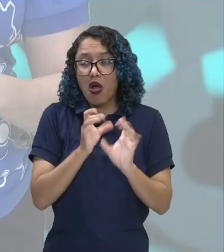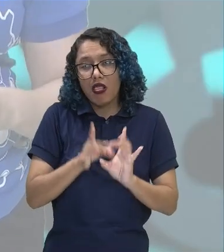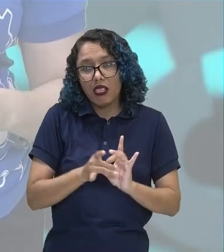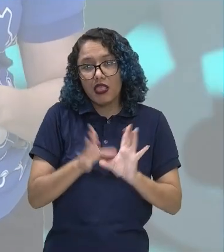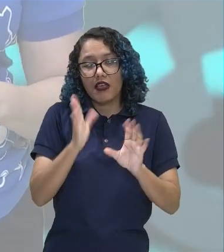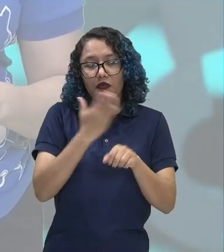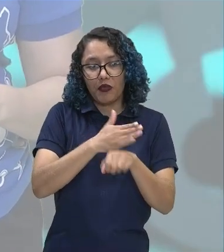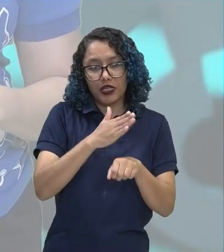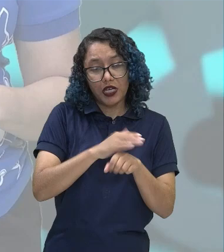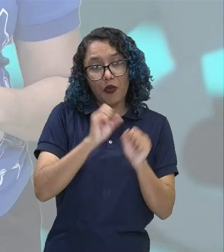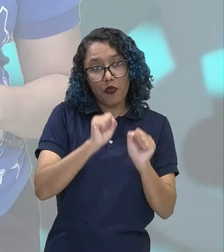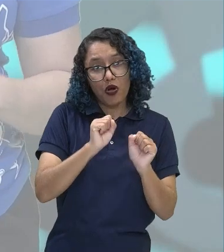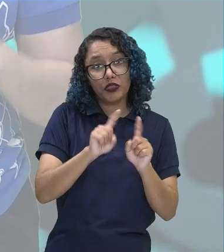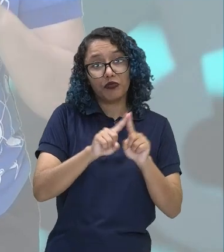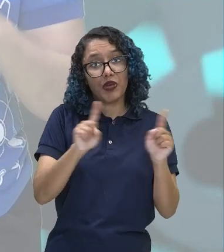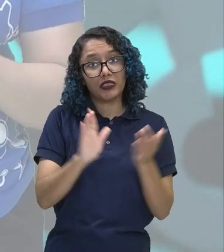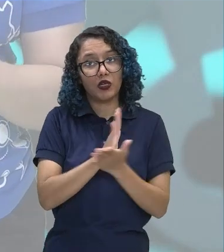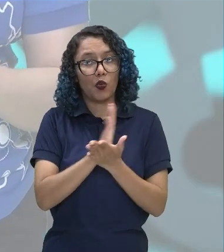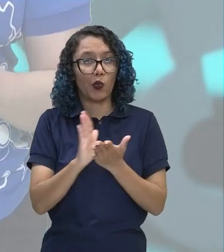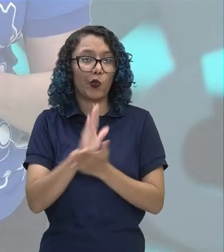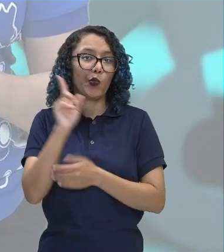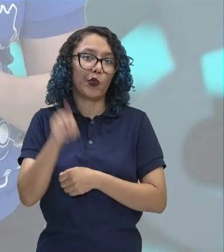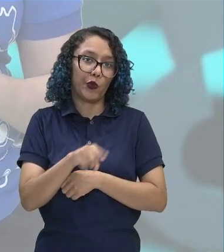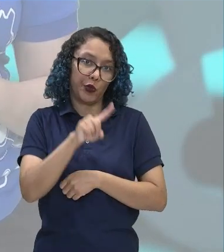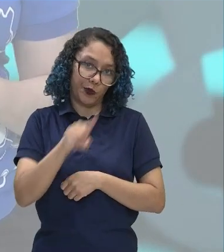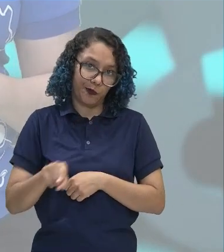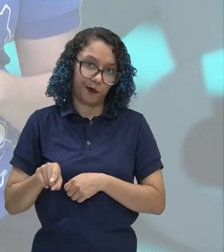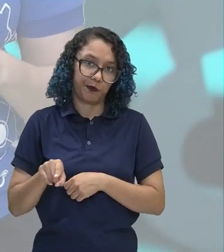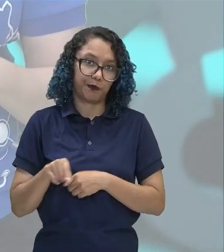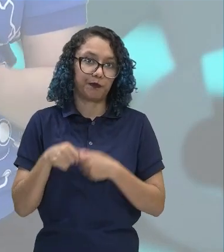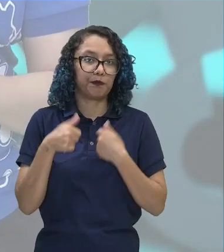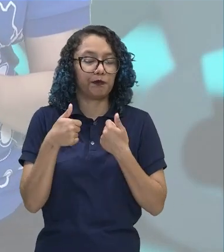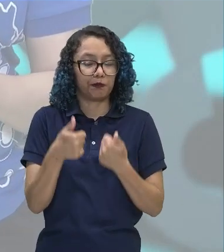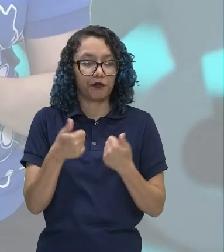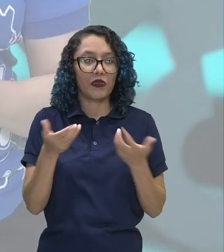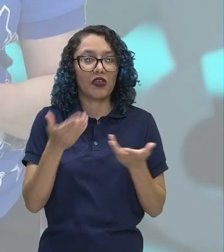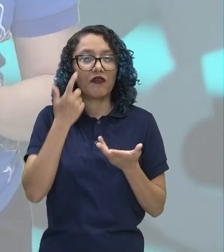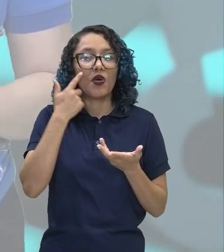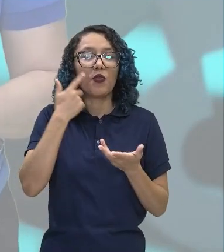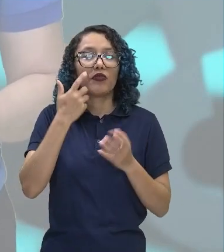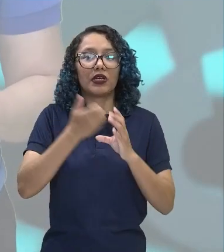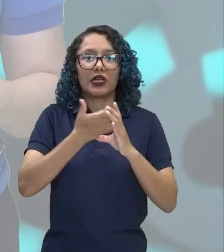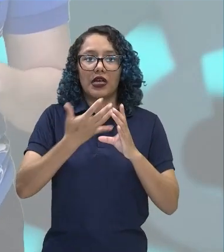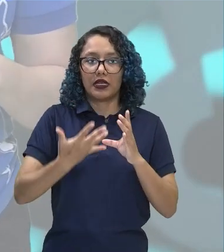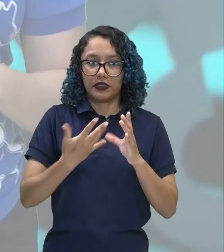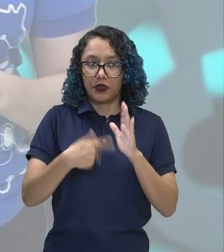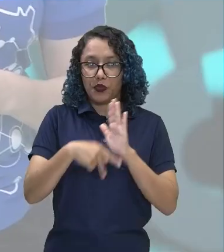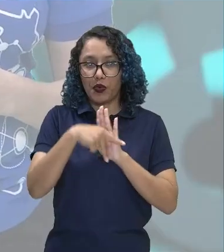coisas que não vai poder. Então, vamos ver característica desse tipo de texto.